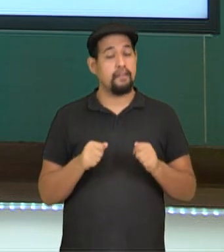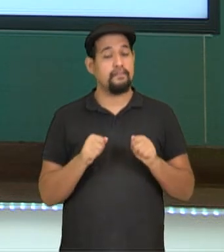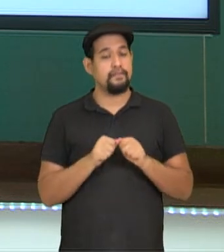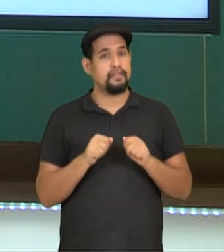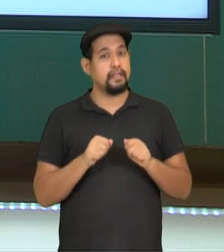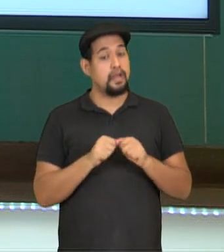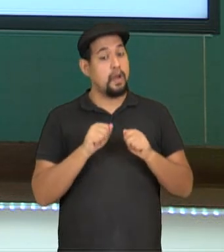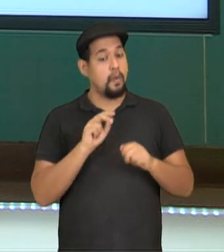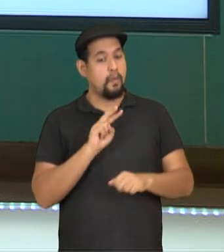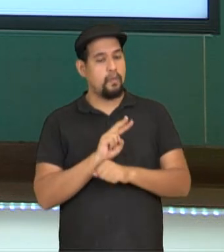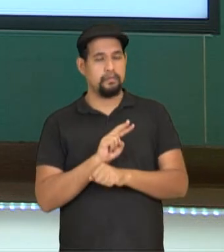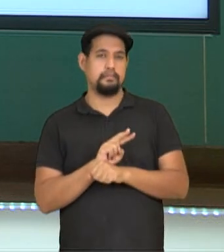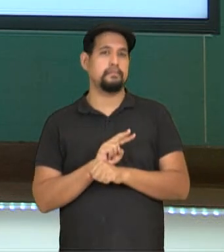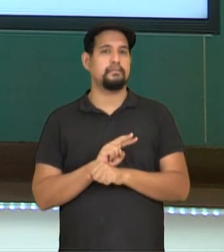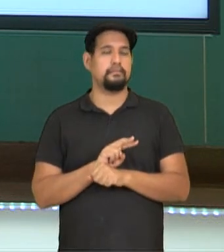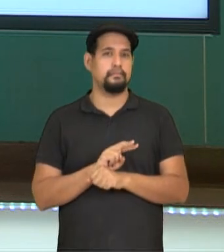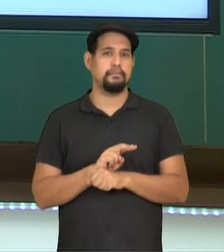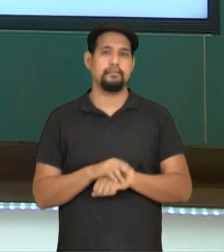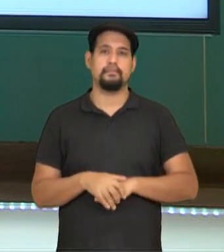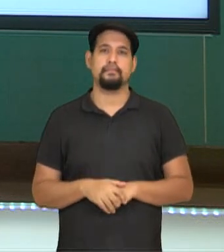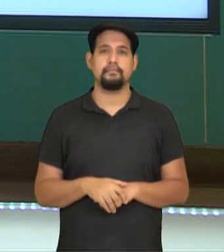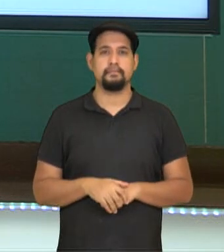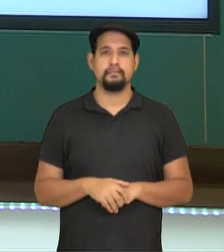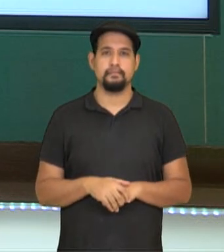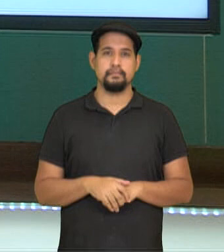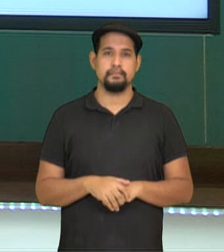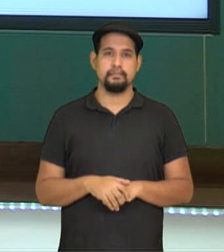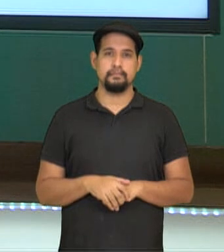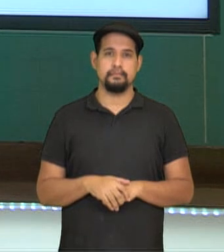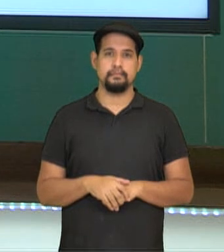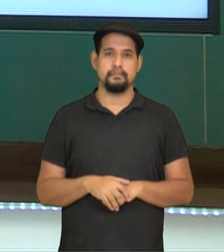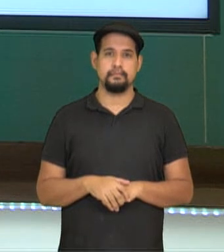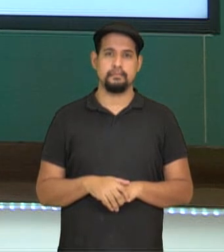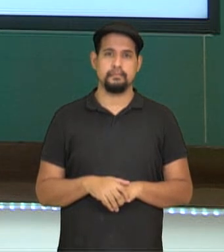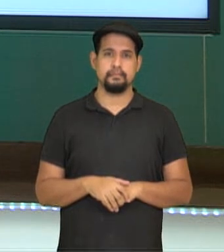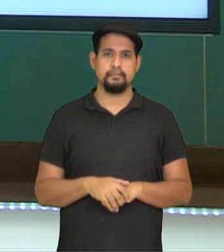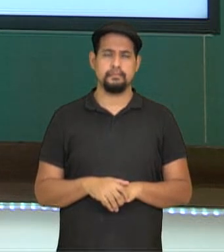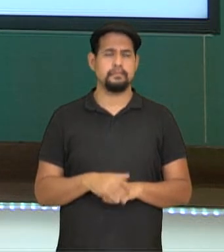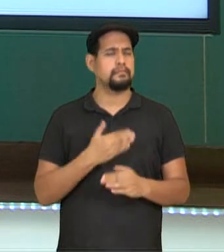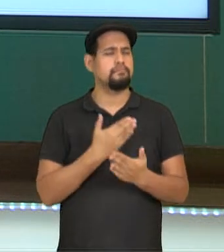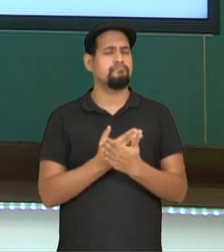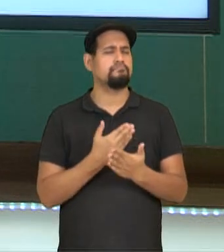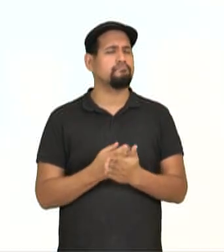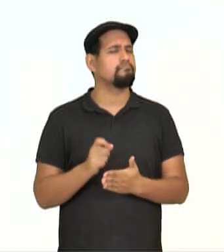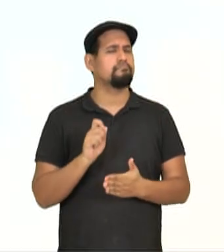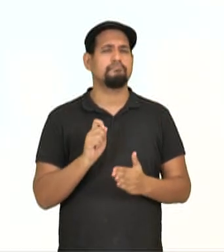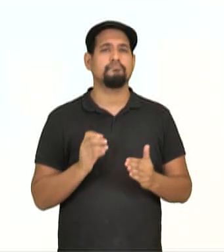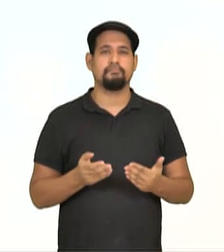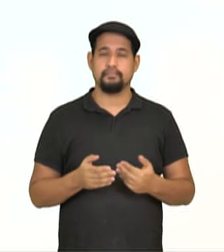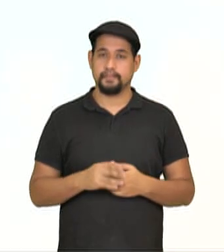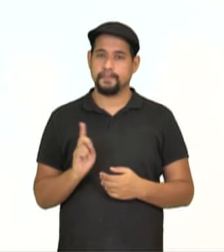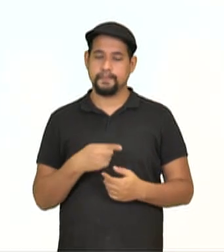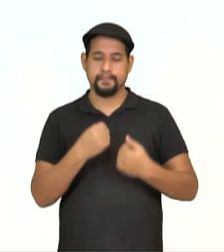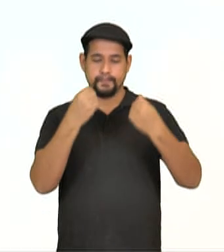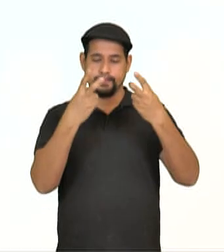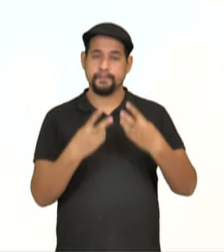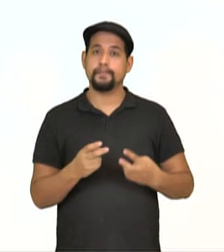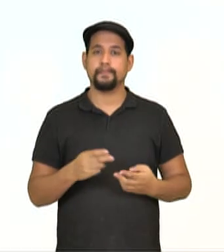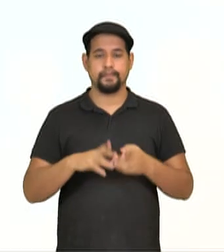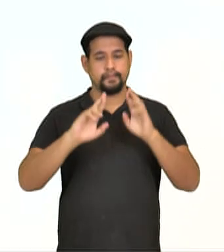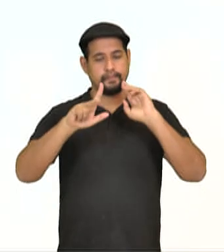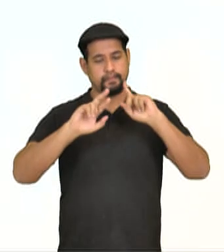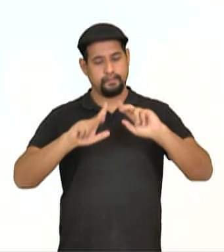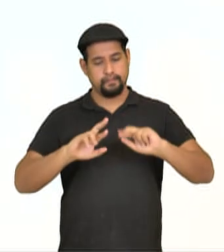esteja protegido, tá bom? O que a gente estudou hoje, então? A gente falou das partes